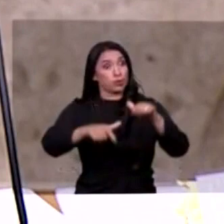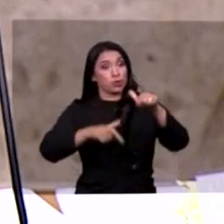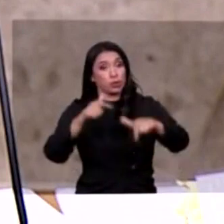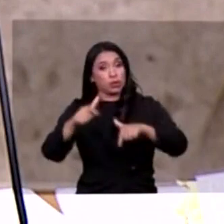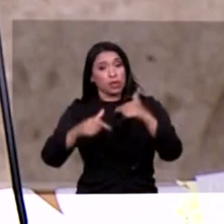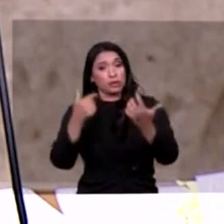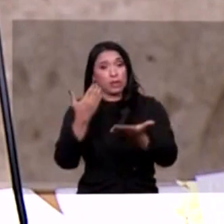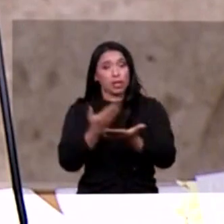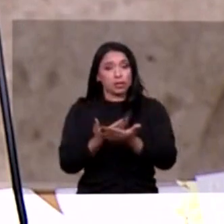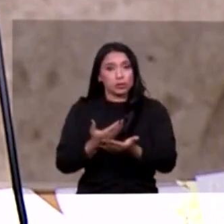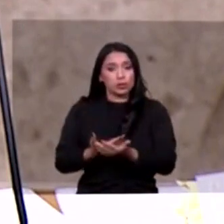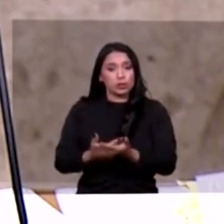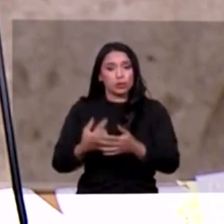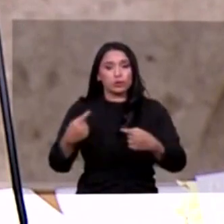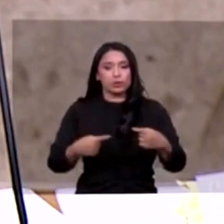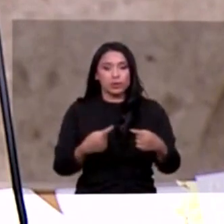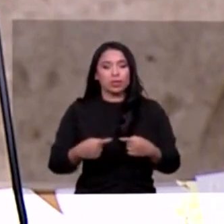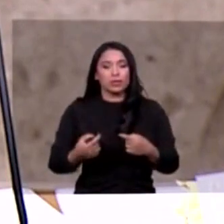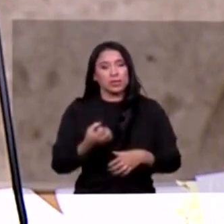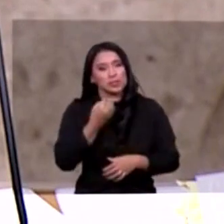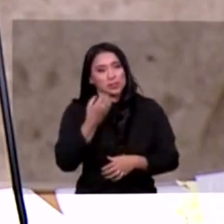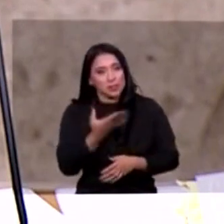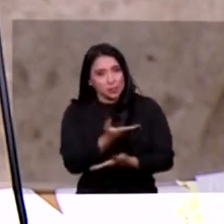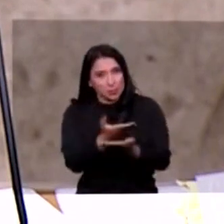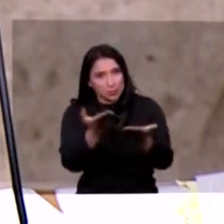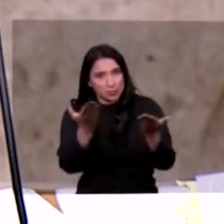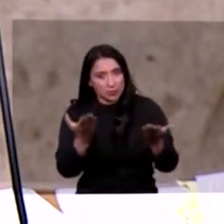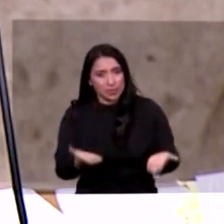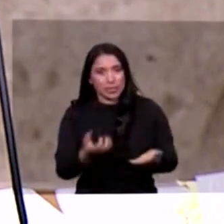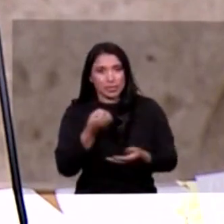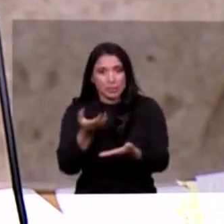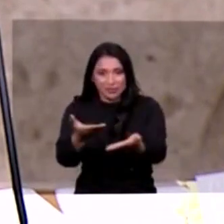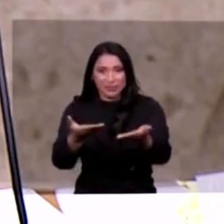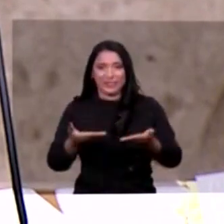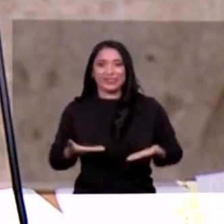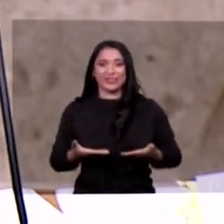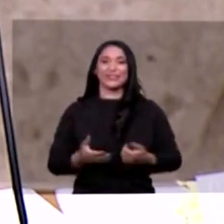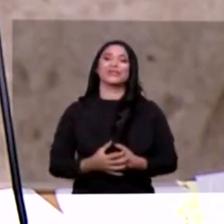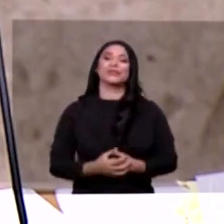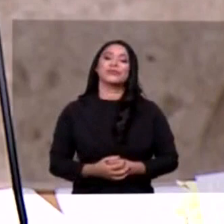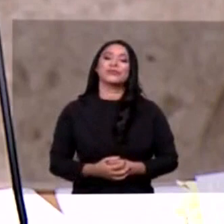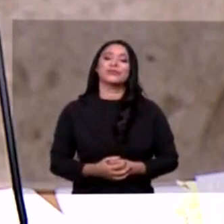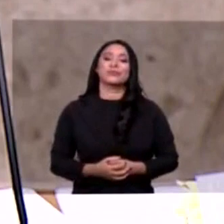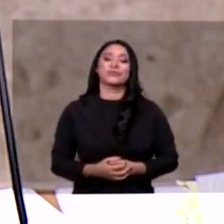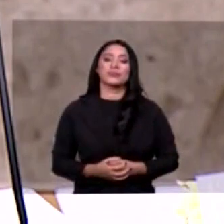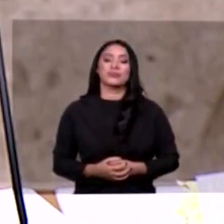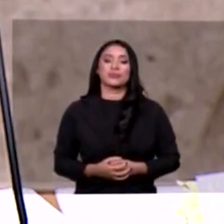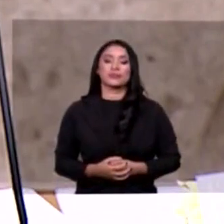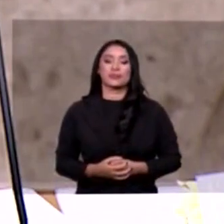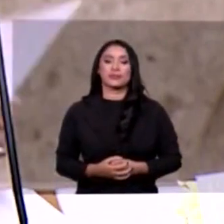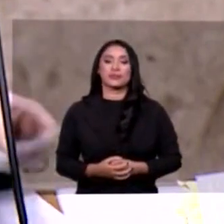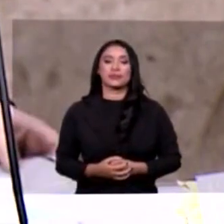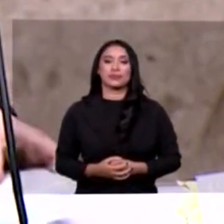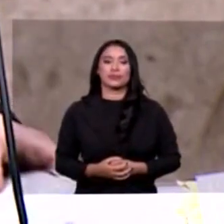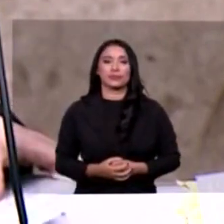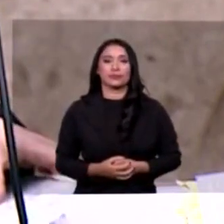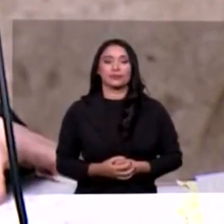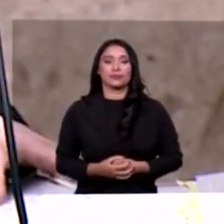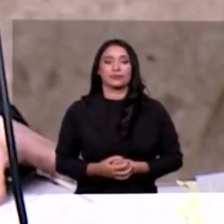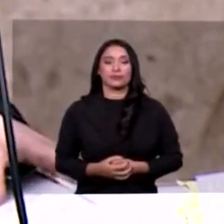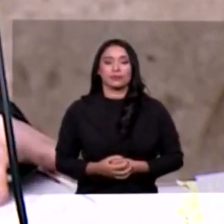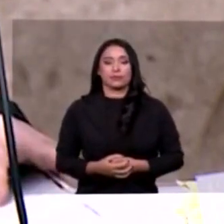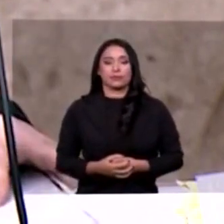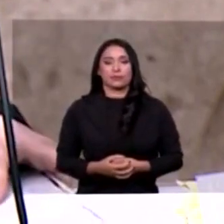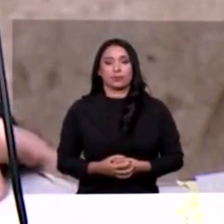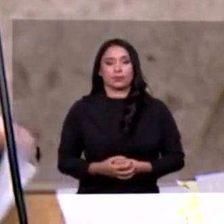do novo sistema a partir de diretrizes pelo Conselho Nacional de Justiça também houve consenso no sentido de